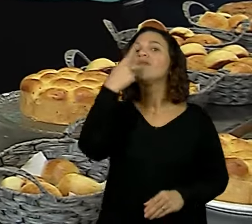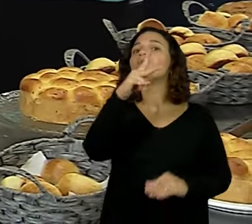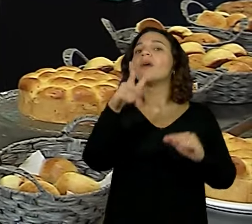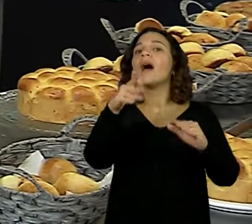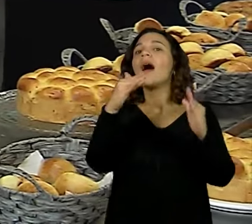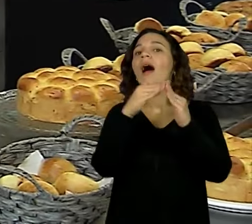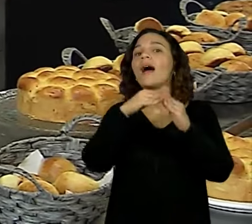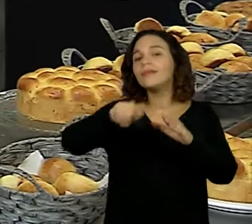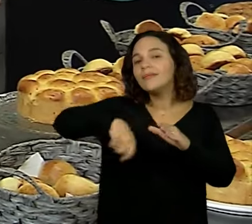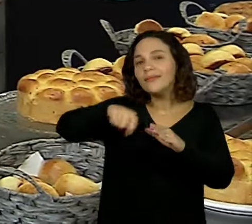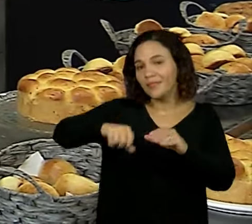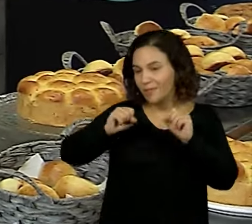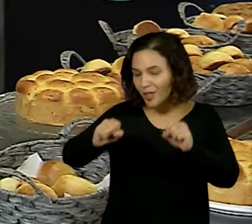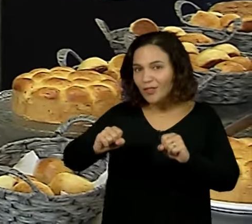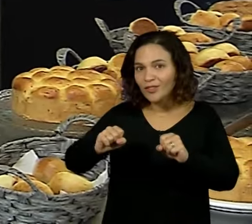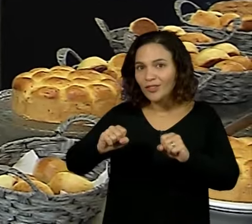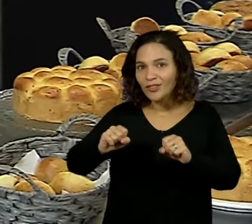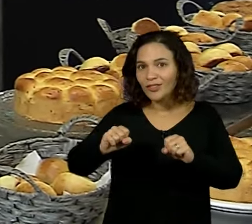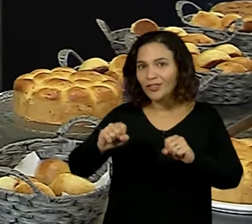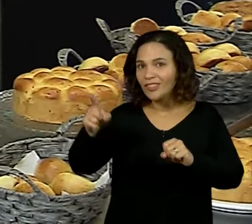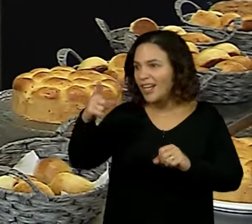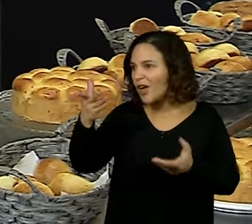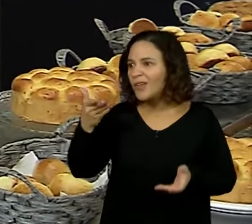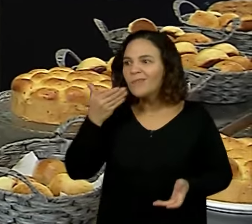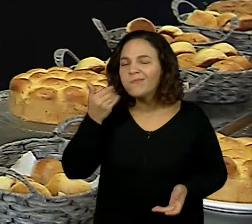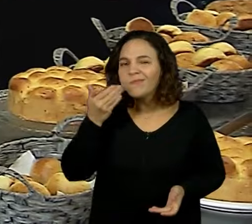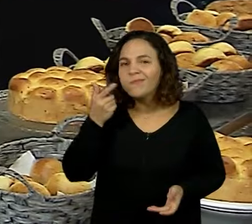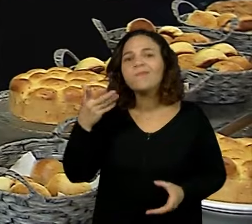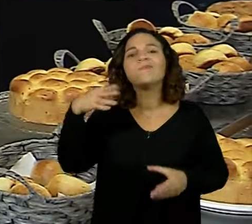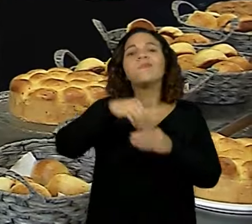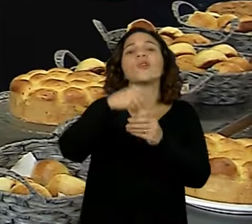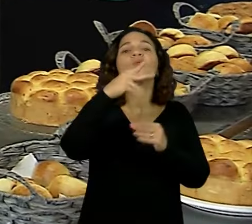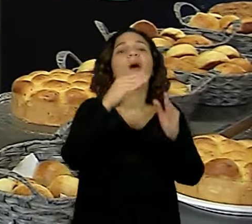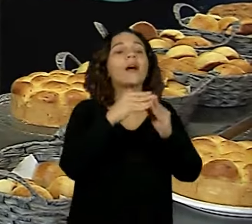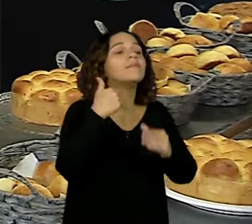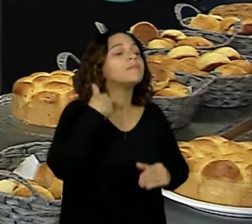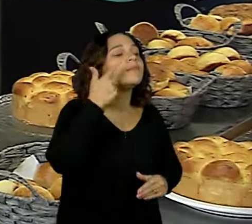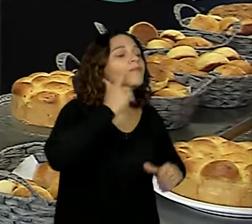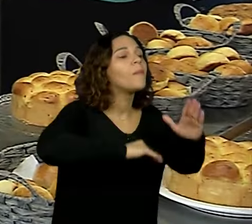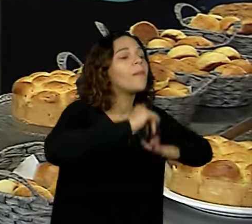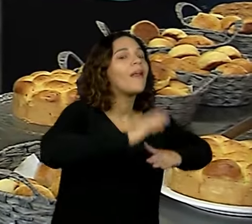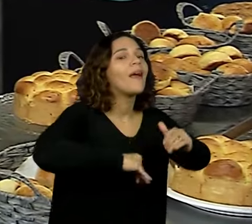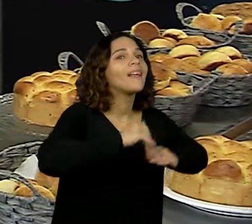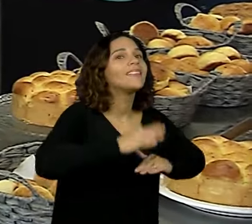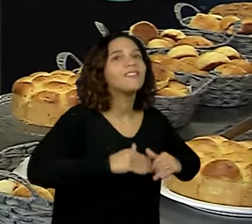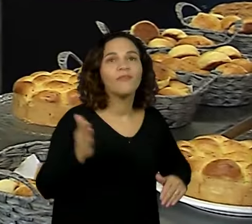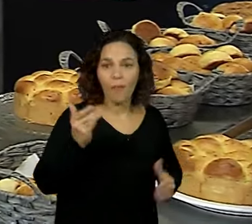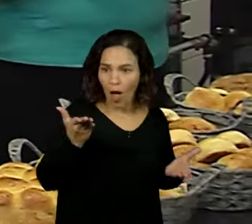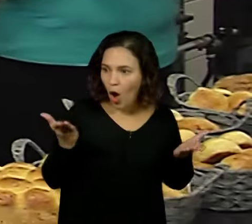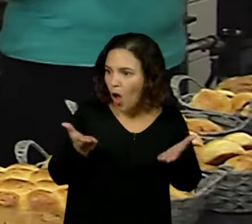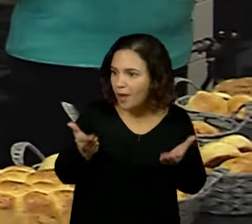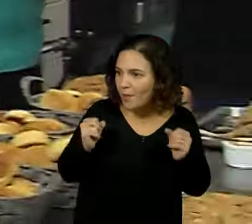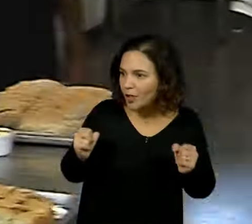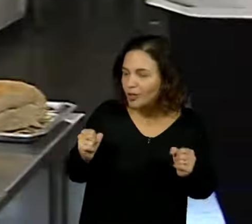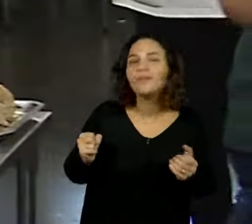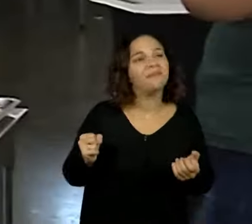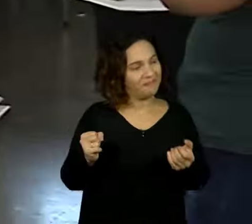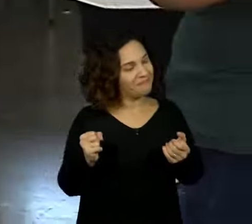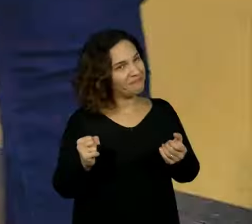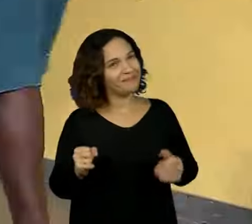cozinha. Tá bom. Esse conhecimento fazendo efeito lá na sua casa. Vamos lá. Mas eu quero ir agora.